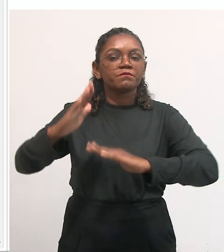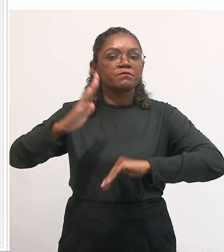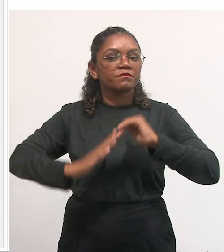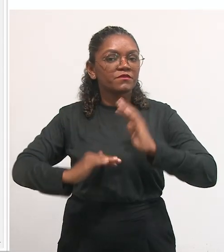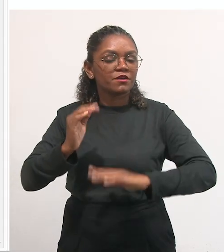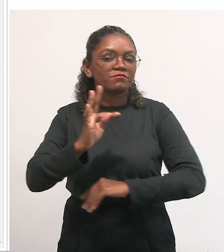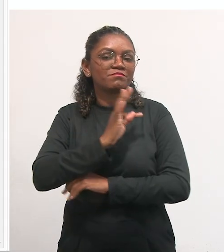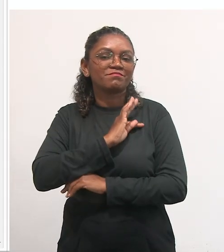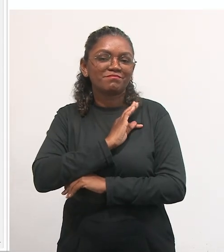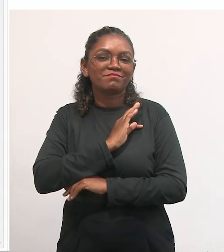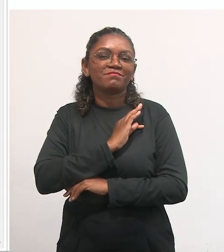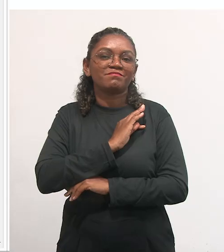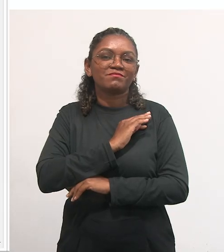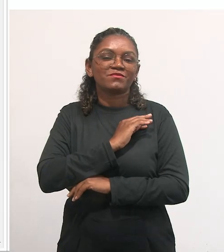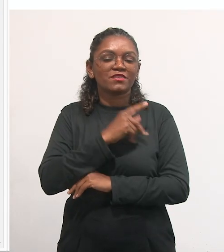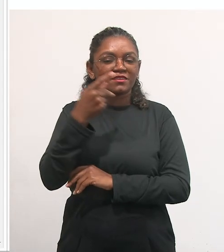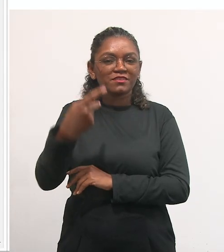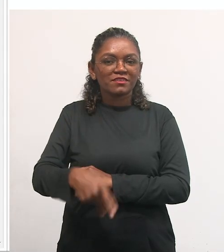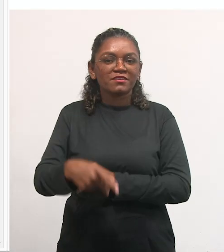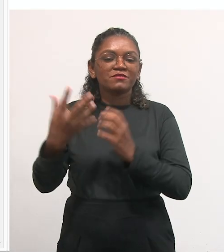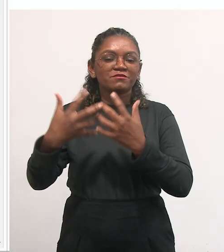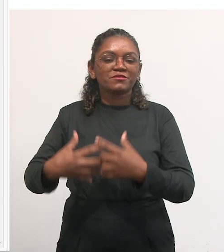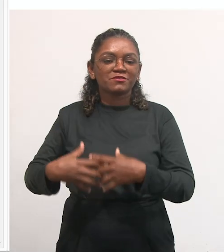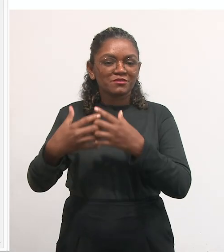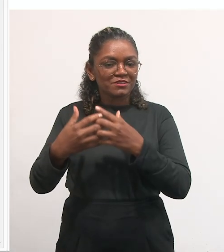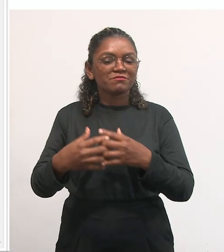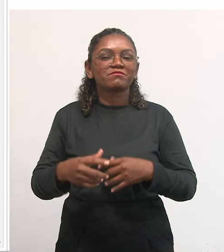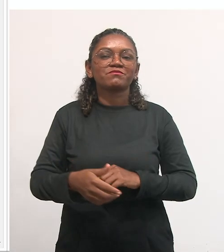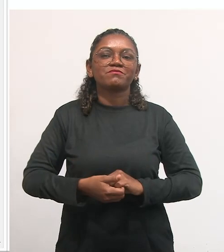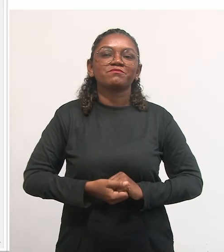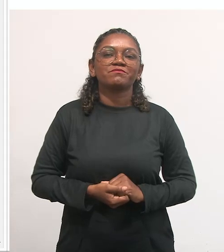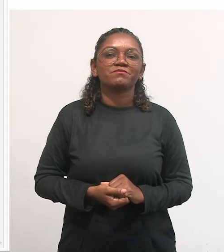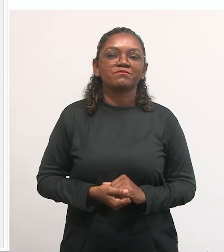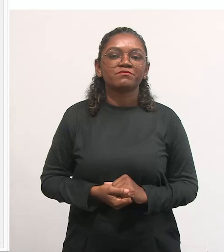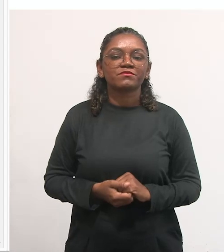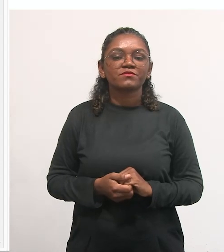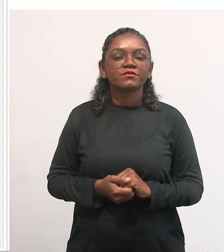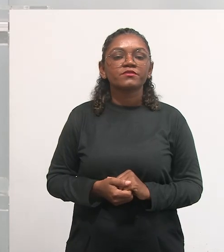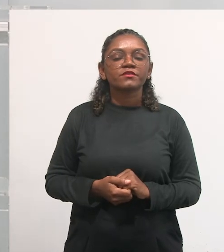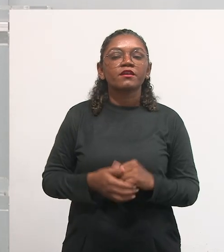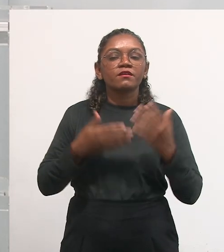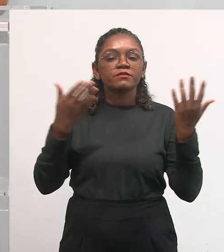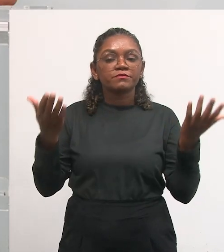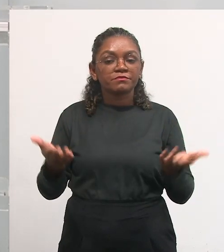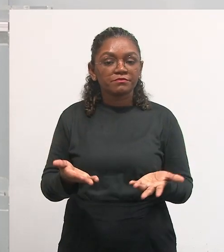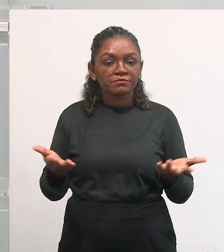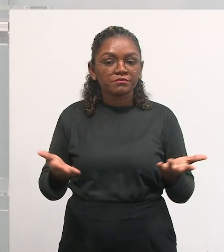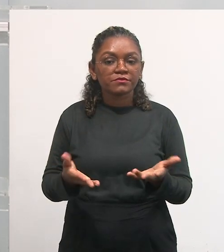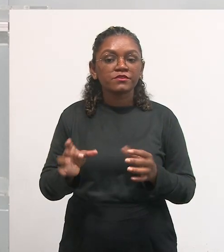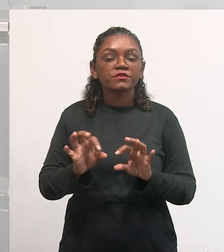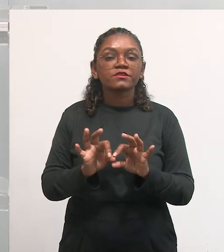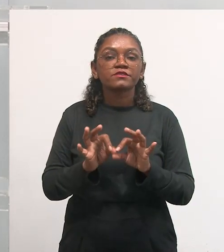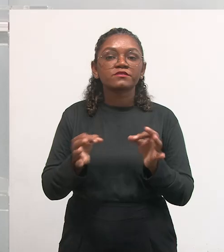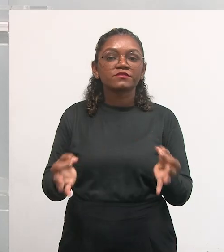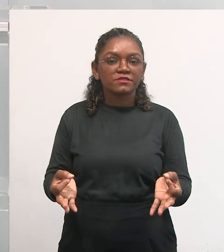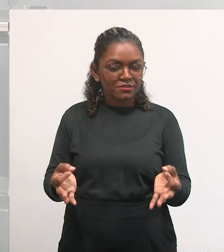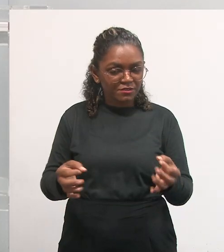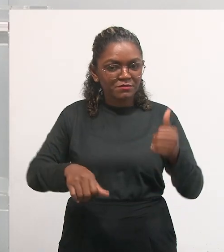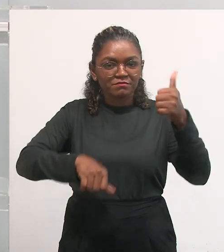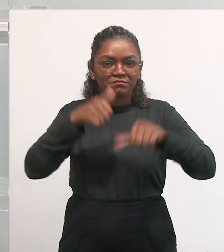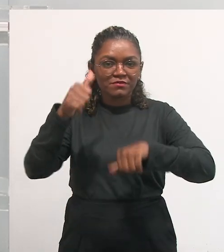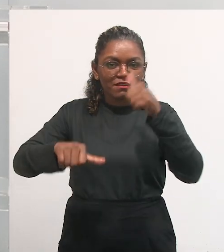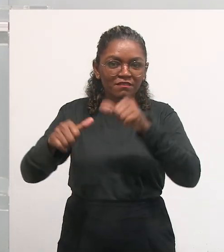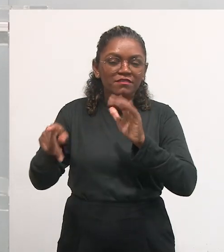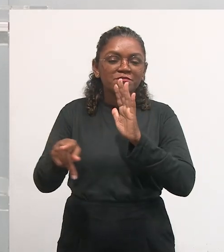a gente trabalha aqui dentro do Instituto Federal. Bom, essas foram a nossa análise sobre a